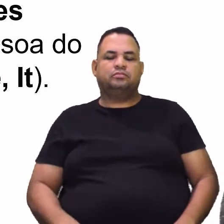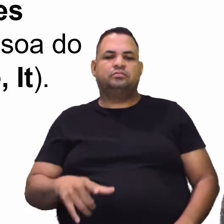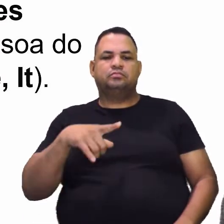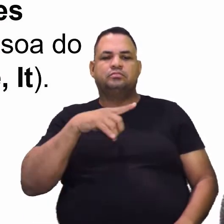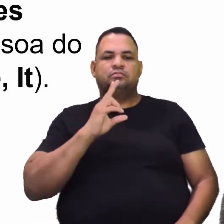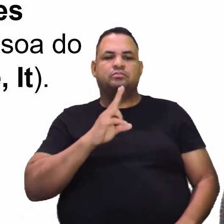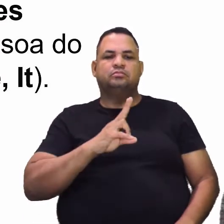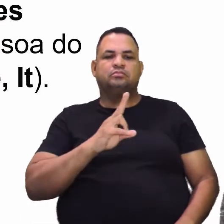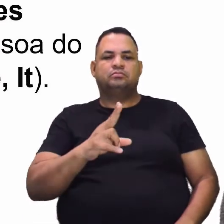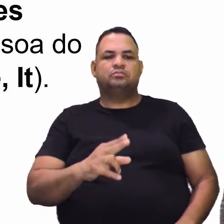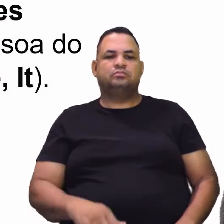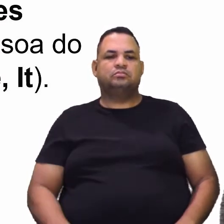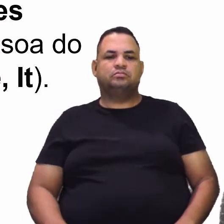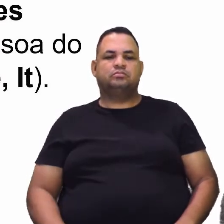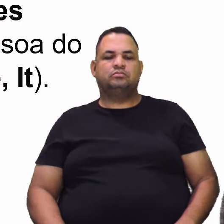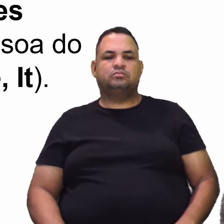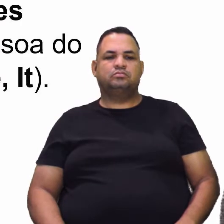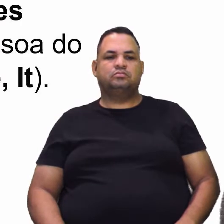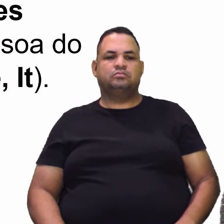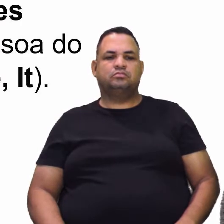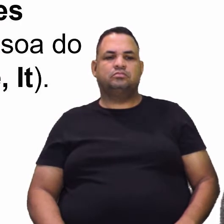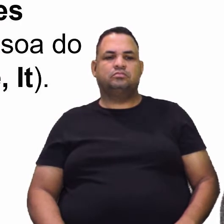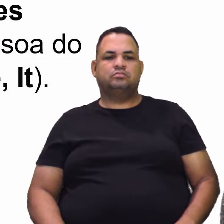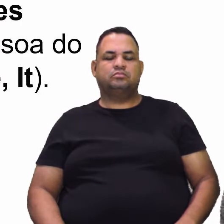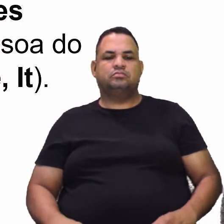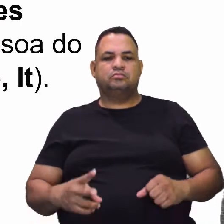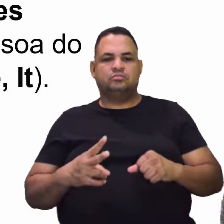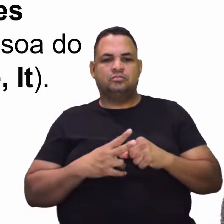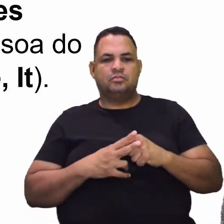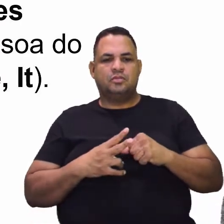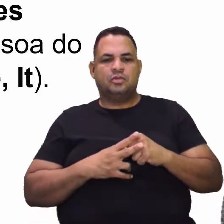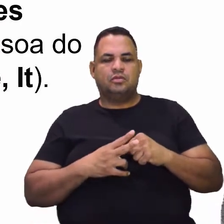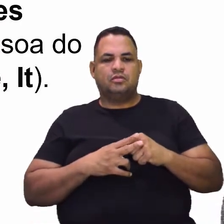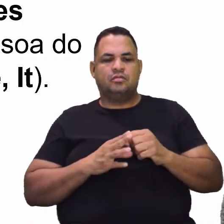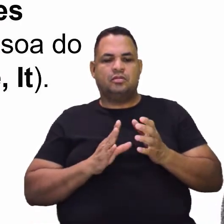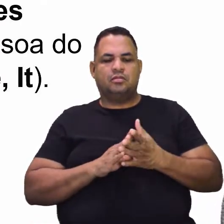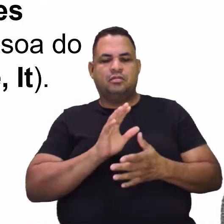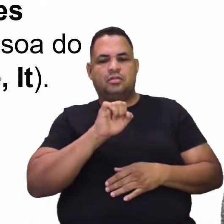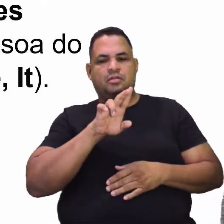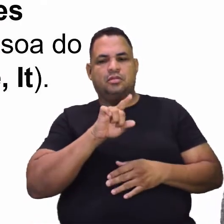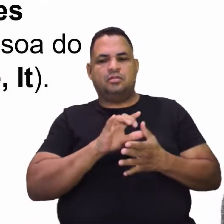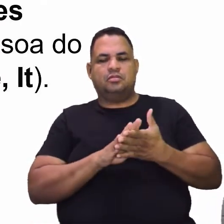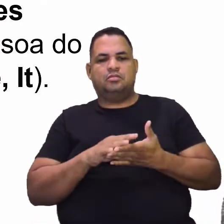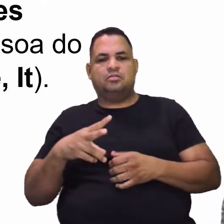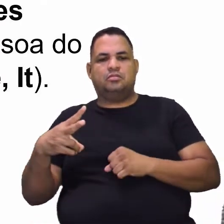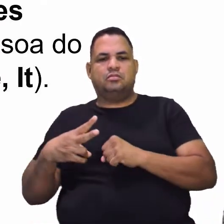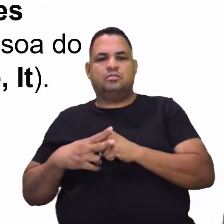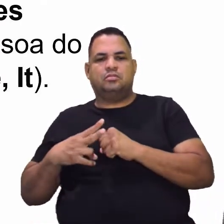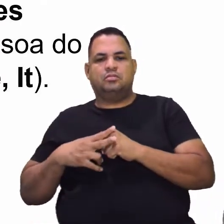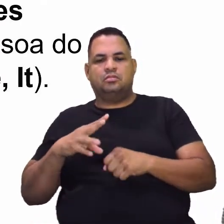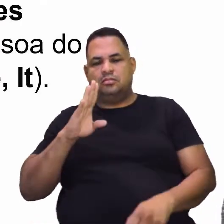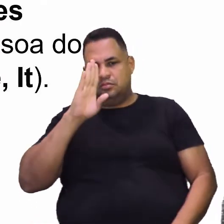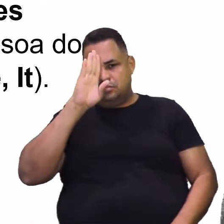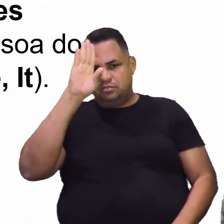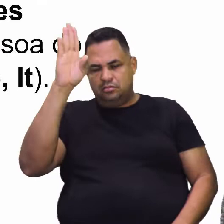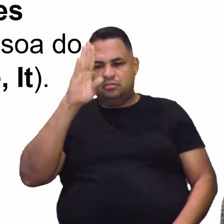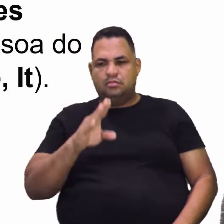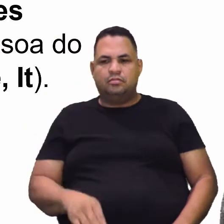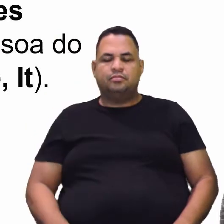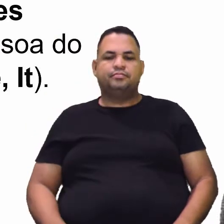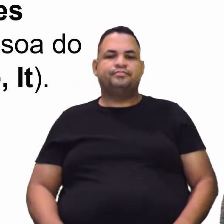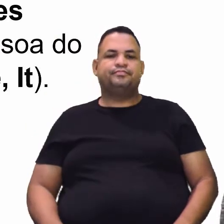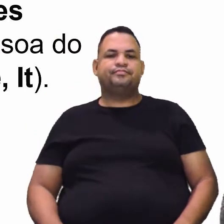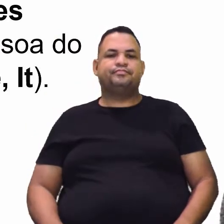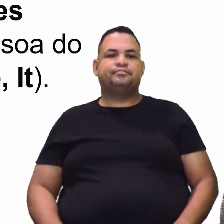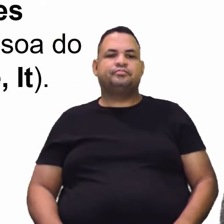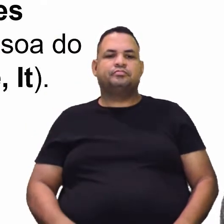vem sempre entre o verbo auxiliar e o meu verbo principal.